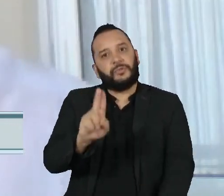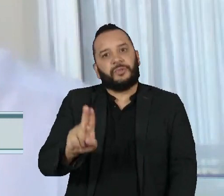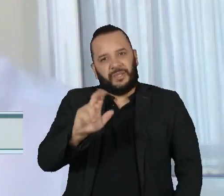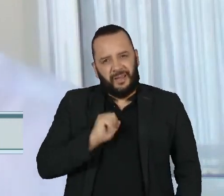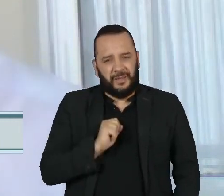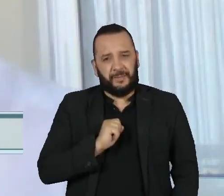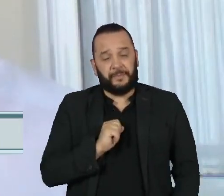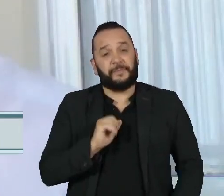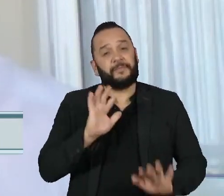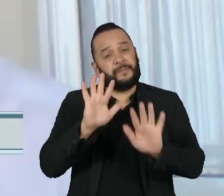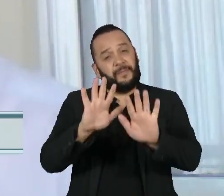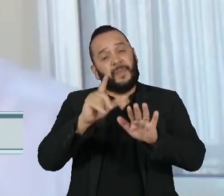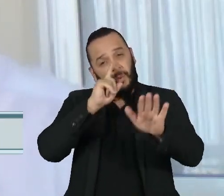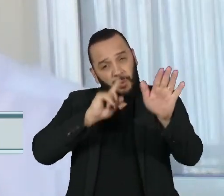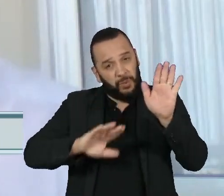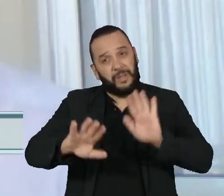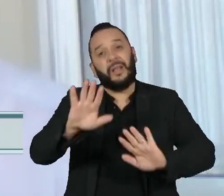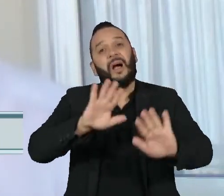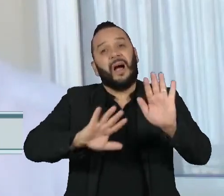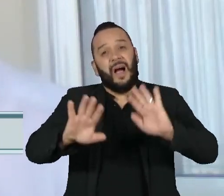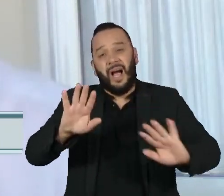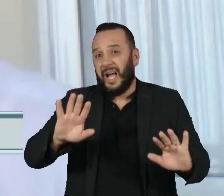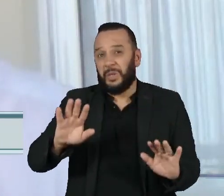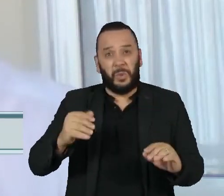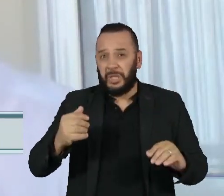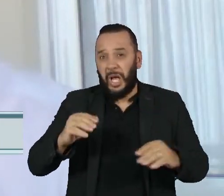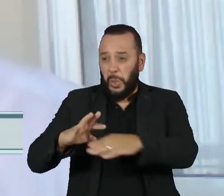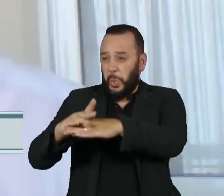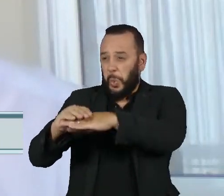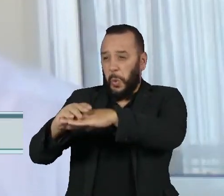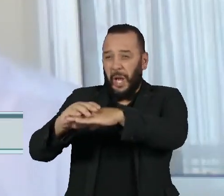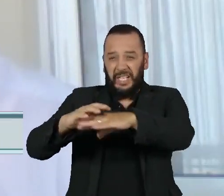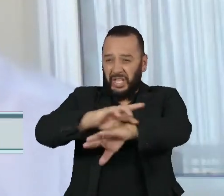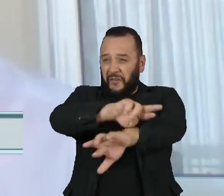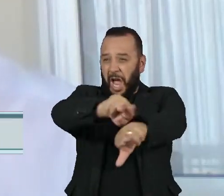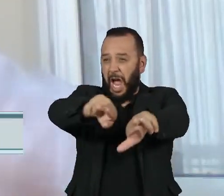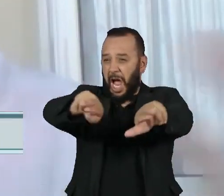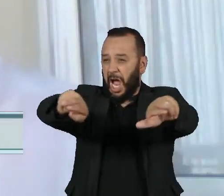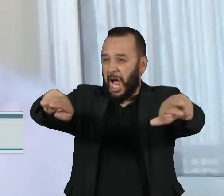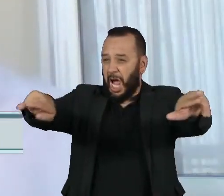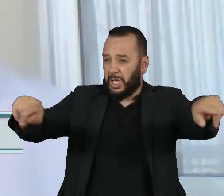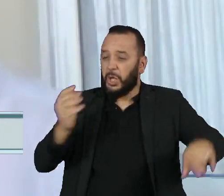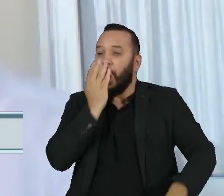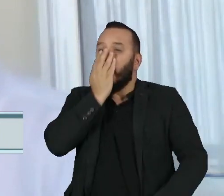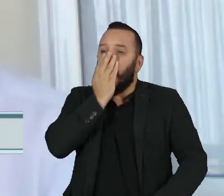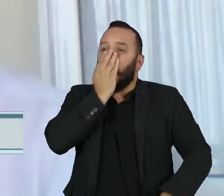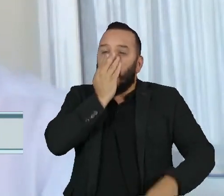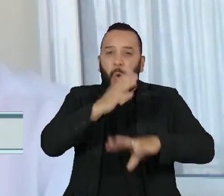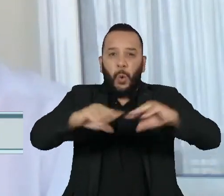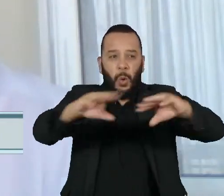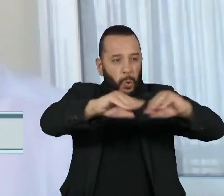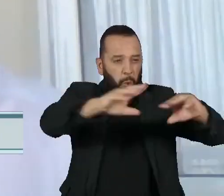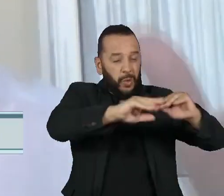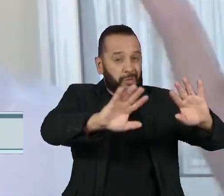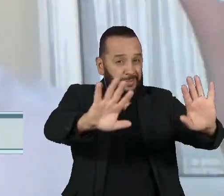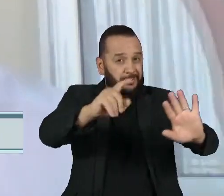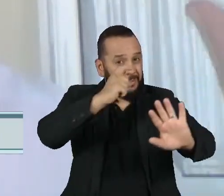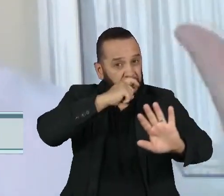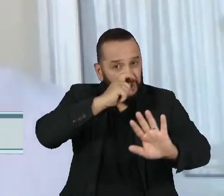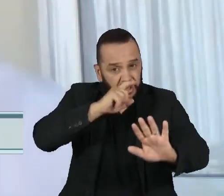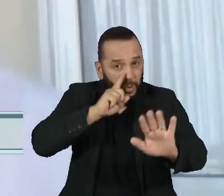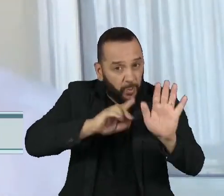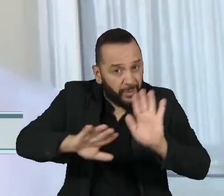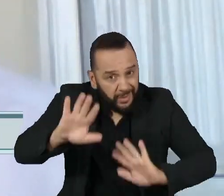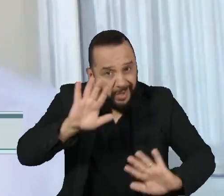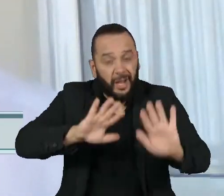Mas muito cuidado com as informações que chegam através de blog ou através de, vou dizer,